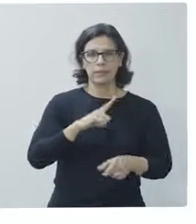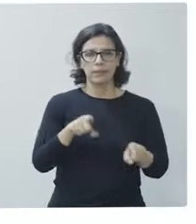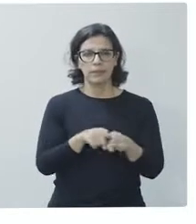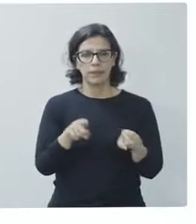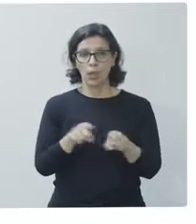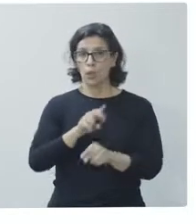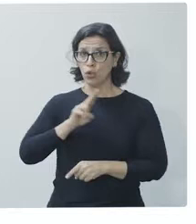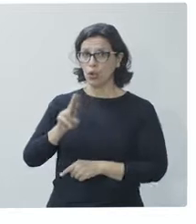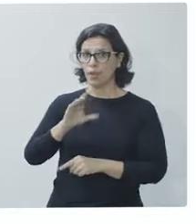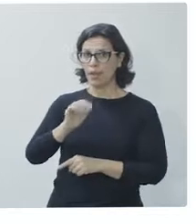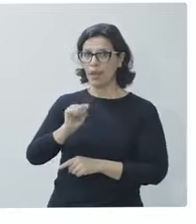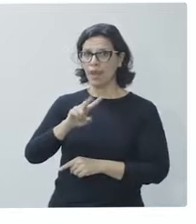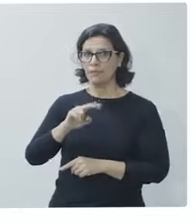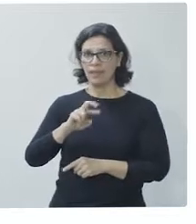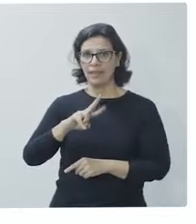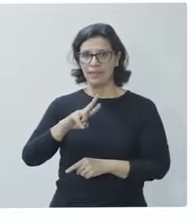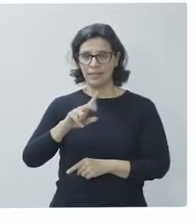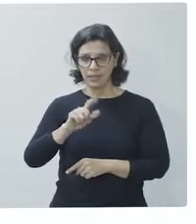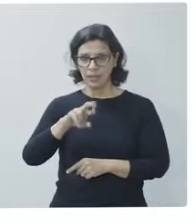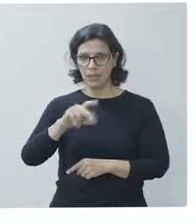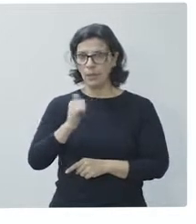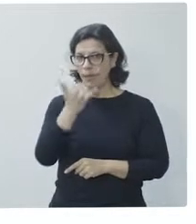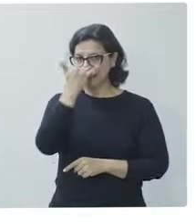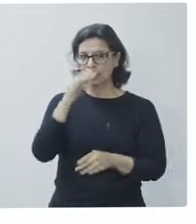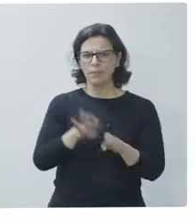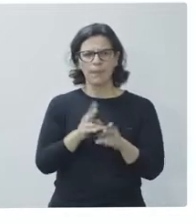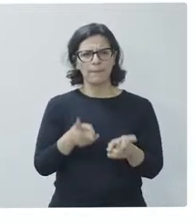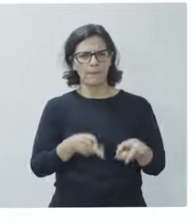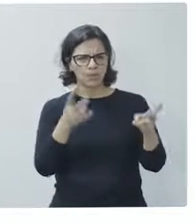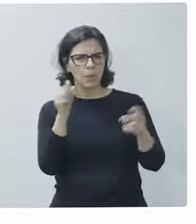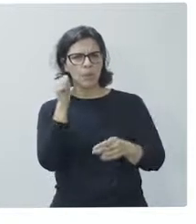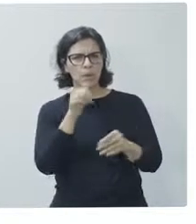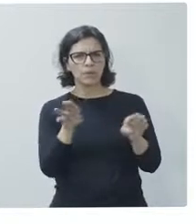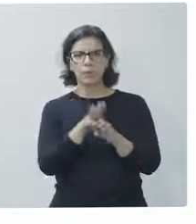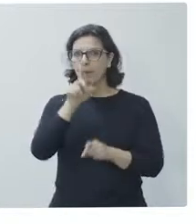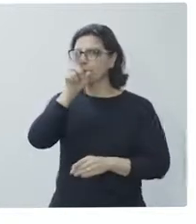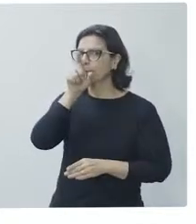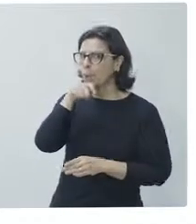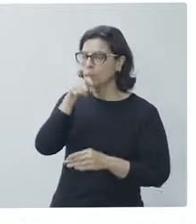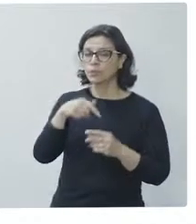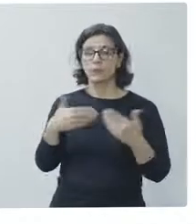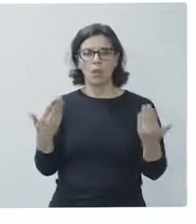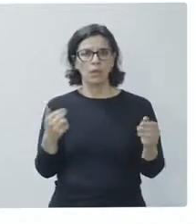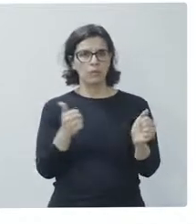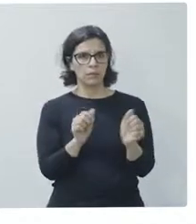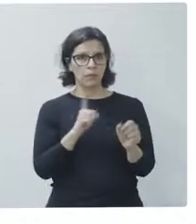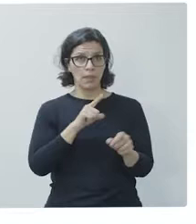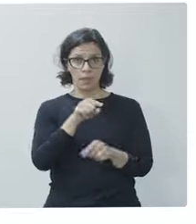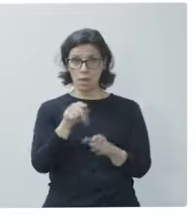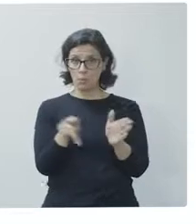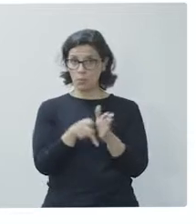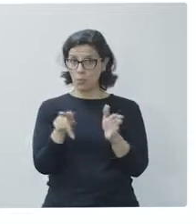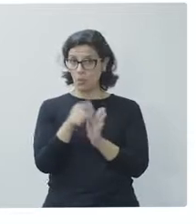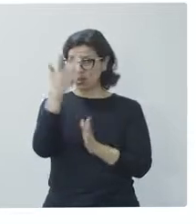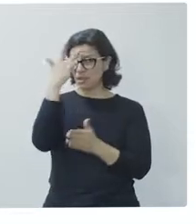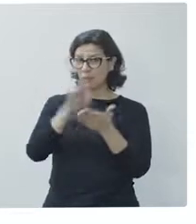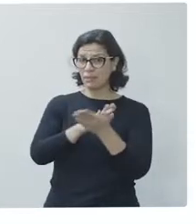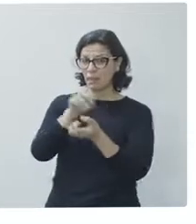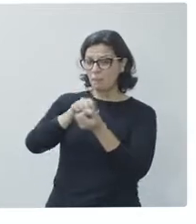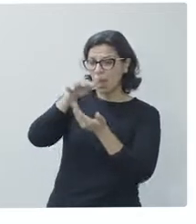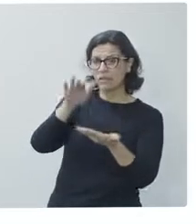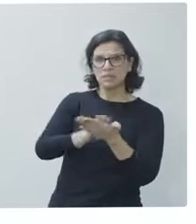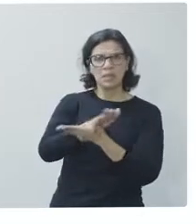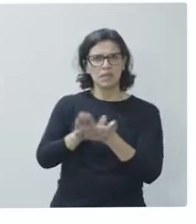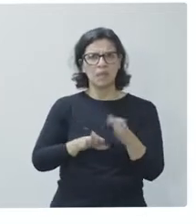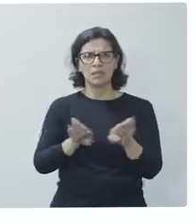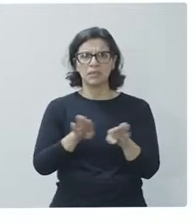era conhecido nas terras além muros, observou que as mulheres eram bruxas, e não sendo ele dotado de magia,